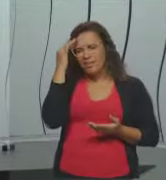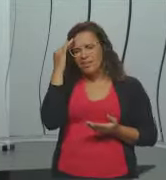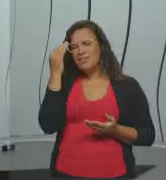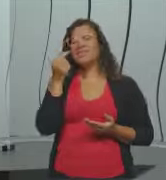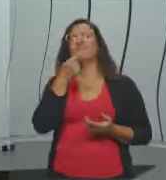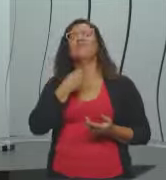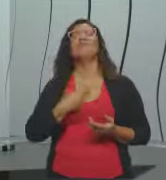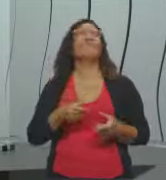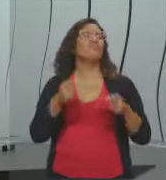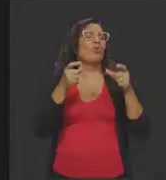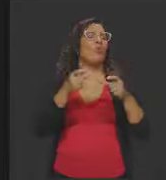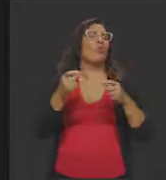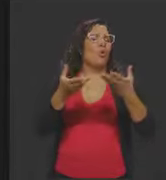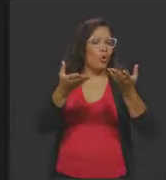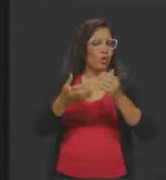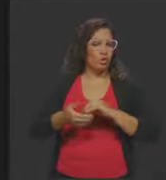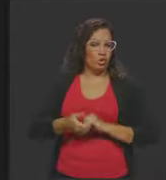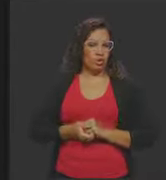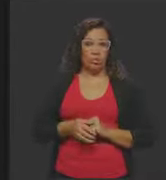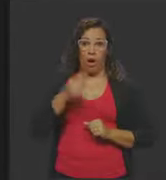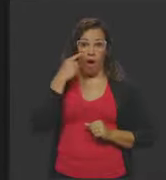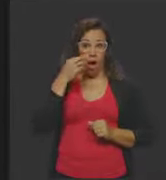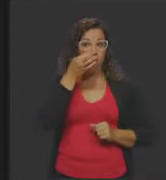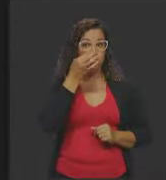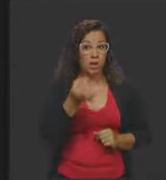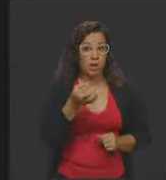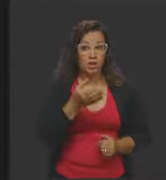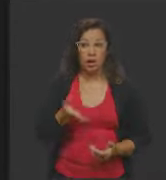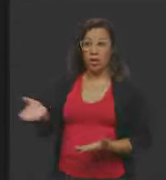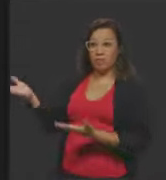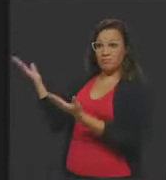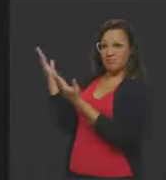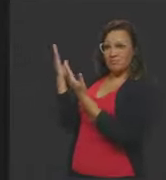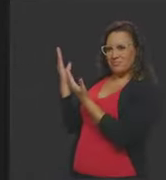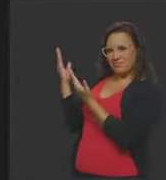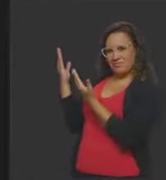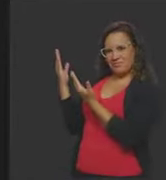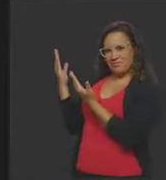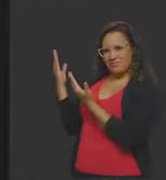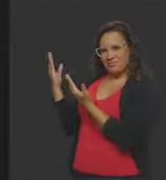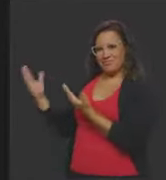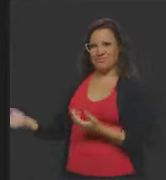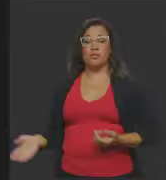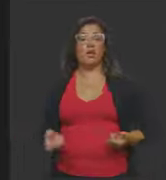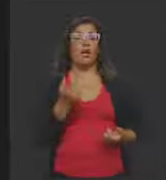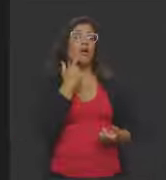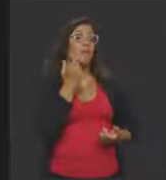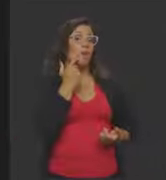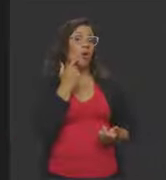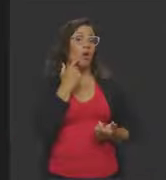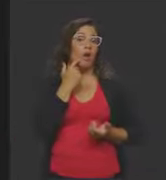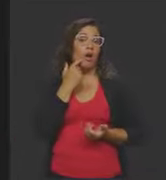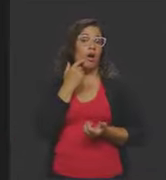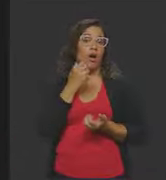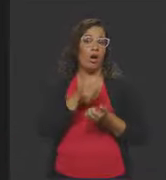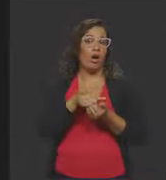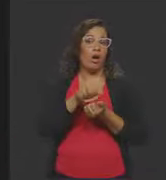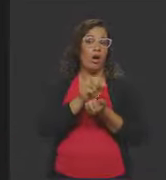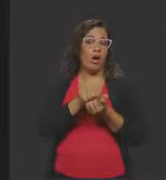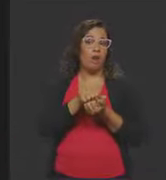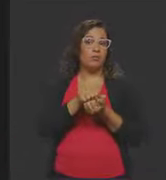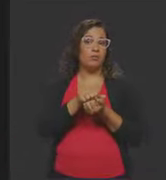localização desses órgãos. Então repare aí, seguindo de cima para baixo. Boca,